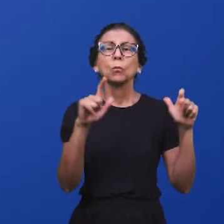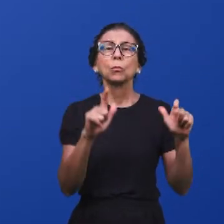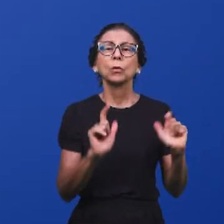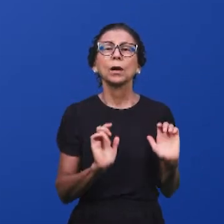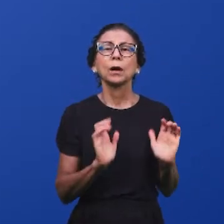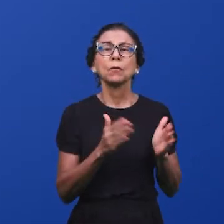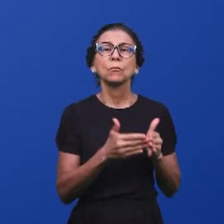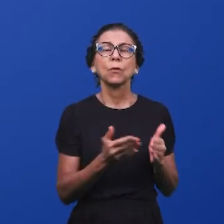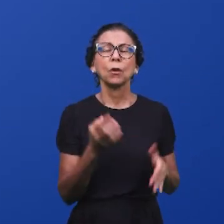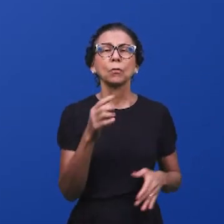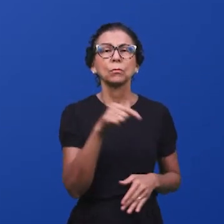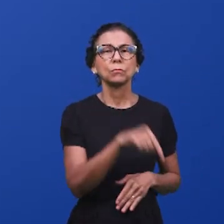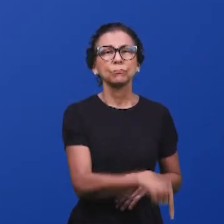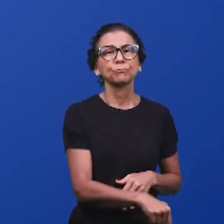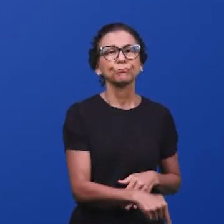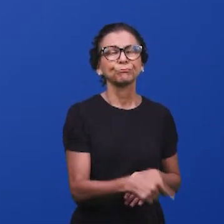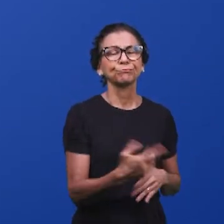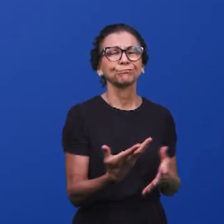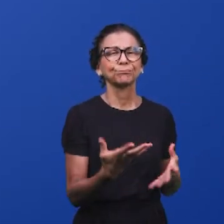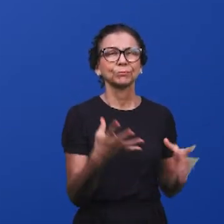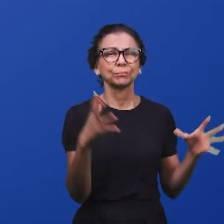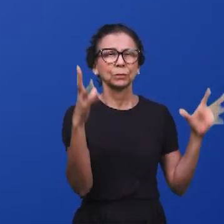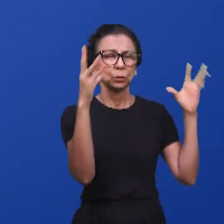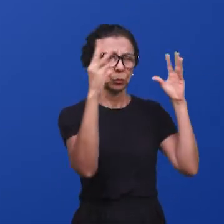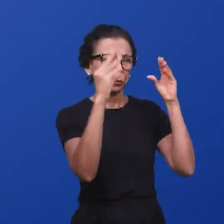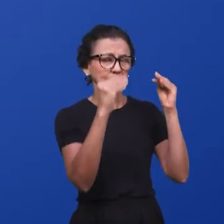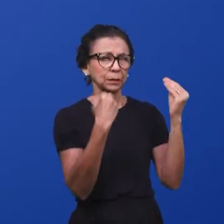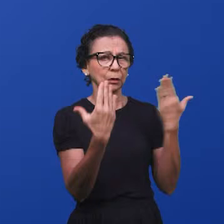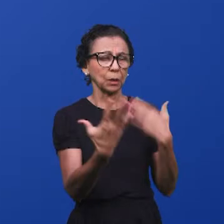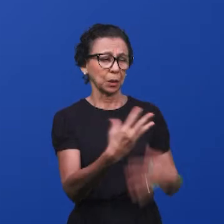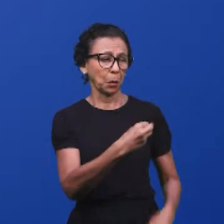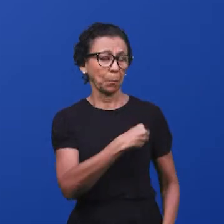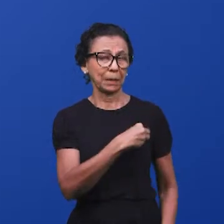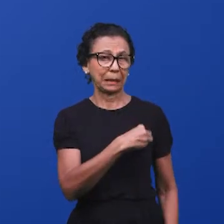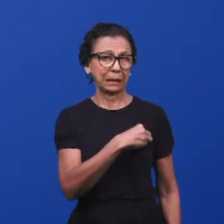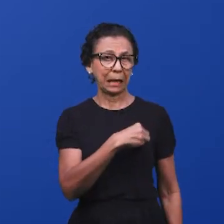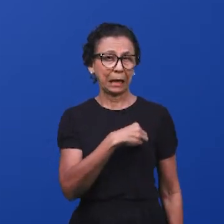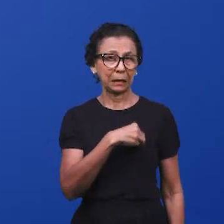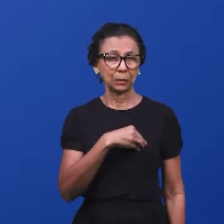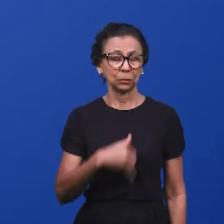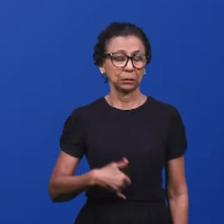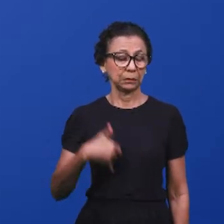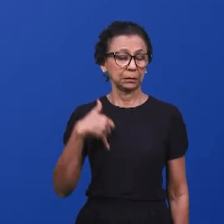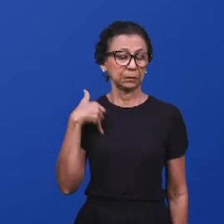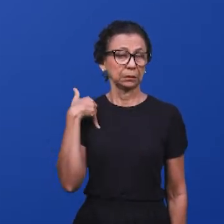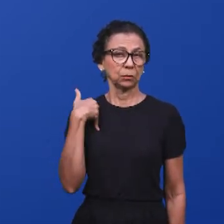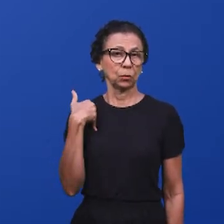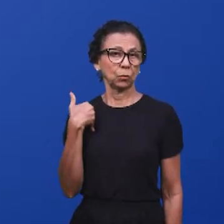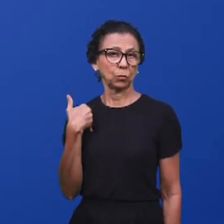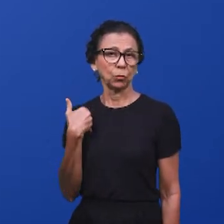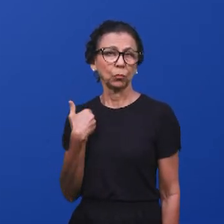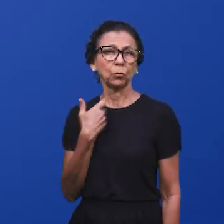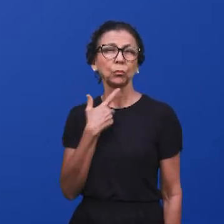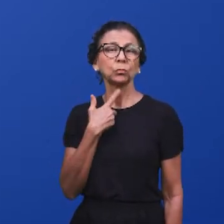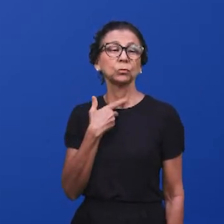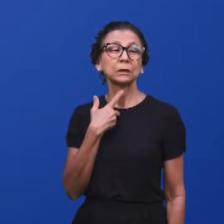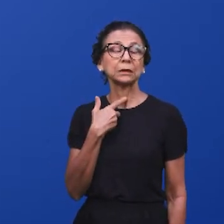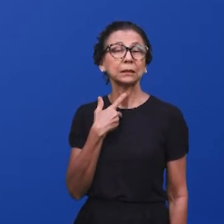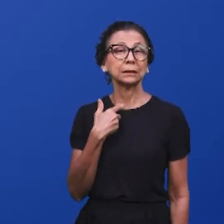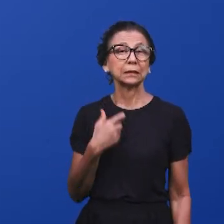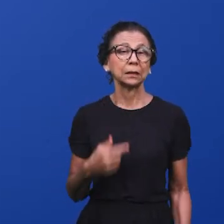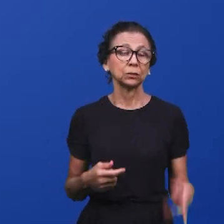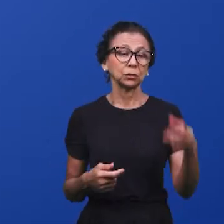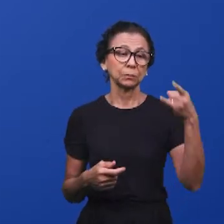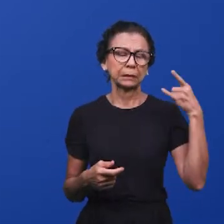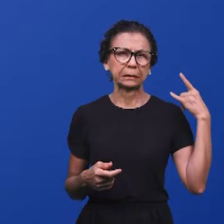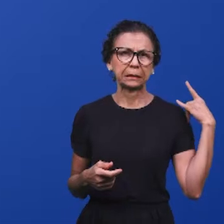trevas, para a escuridão, fazendo a própria vontade da sua própria carne. Nos últimos momentos que estamos vivendo, não estão